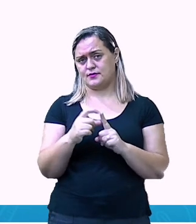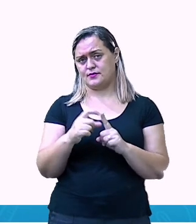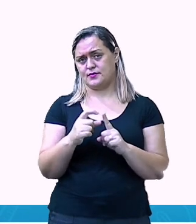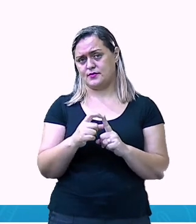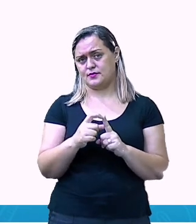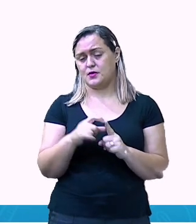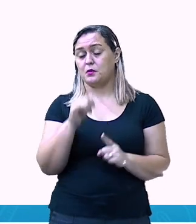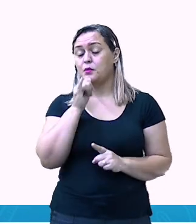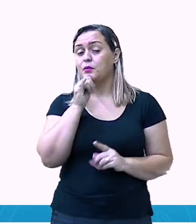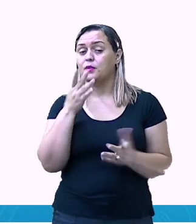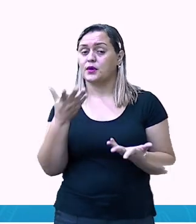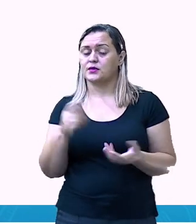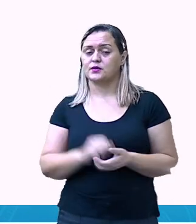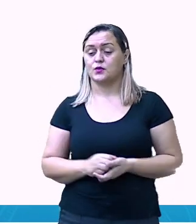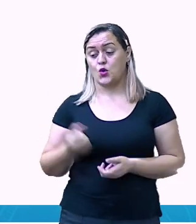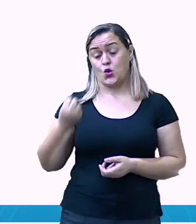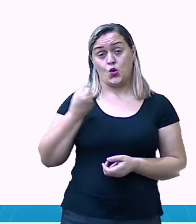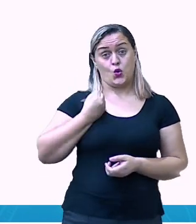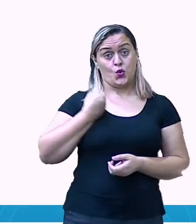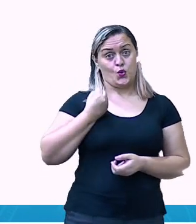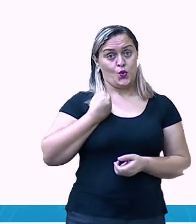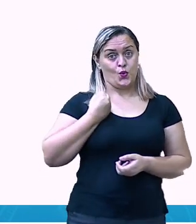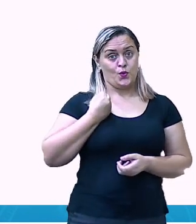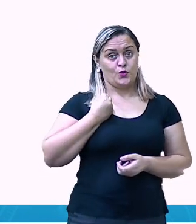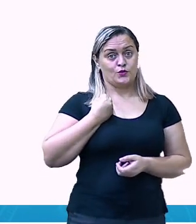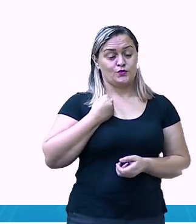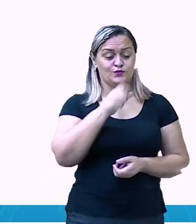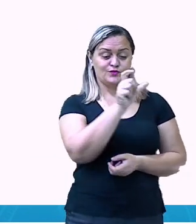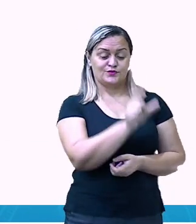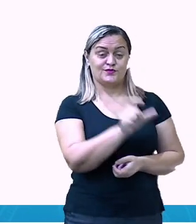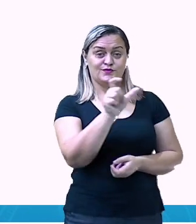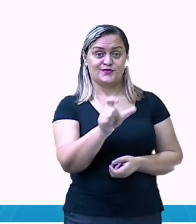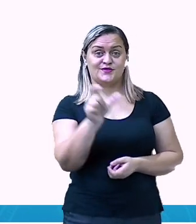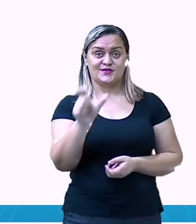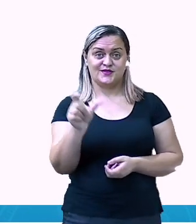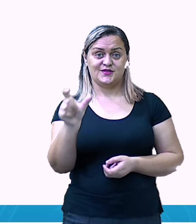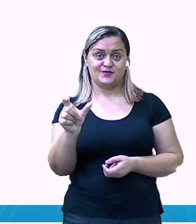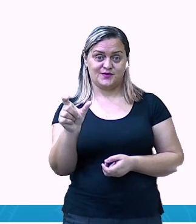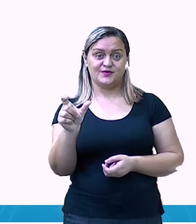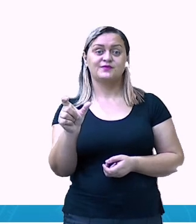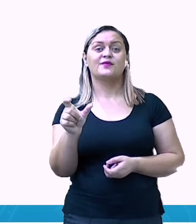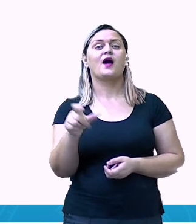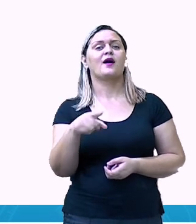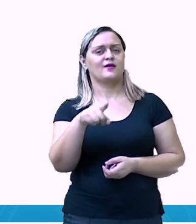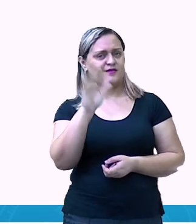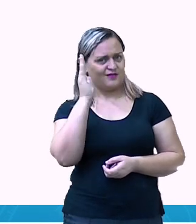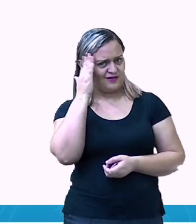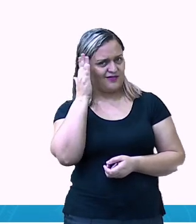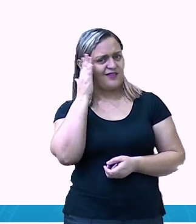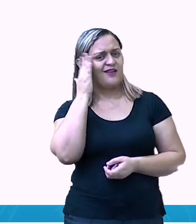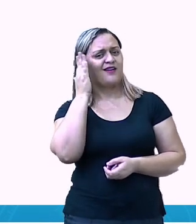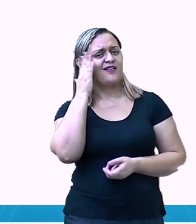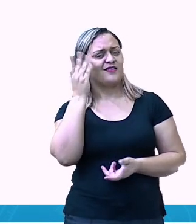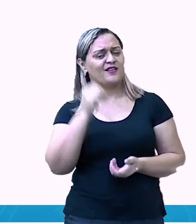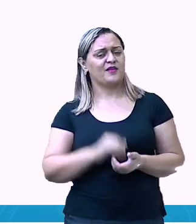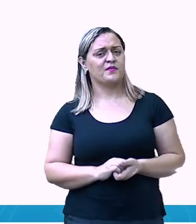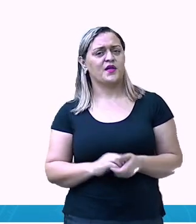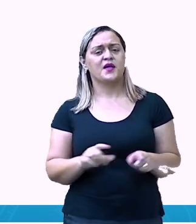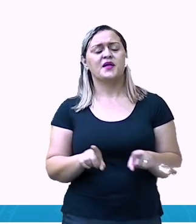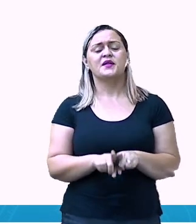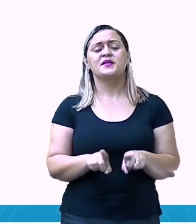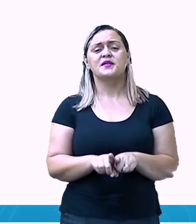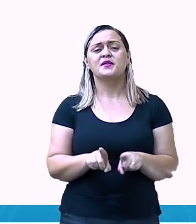de sílabas. Ah, você já sabe fazer o número de sílabas. Você sabe também fazer a intensidade